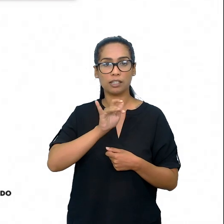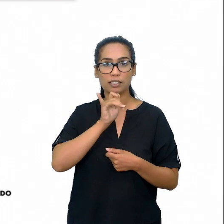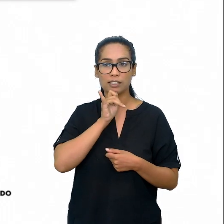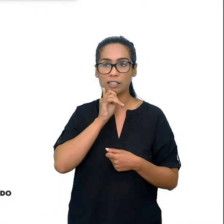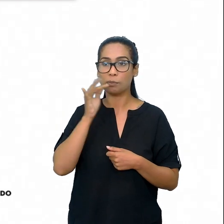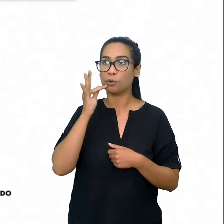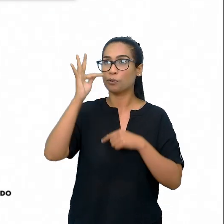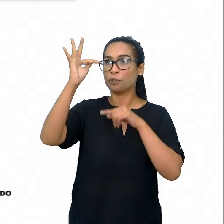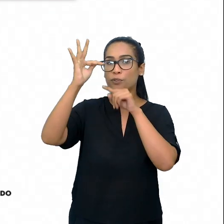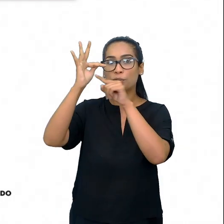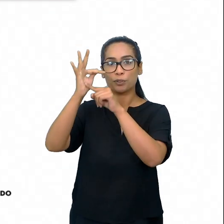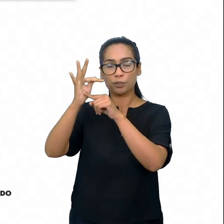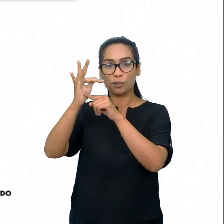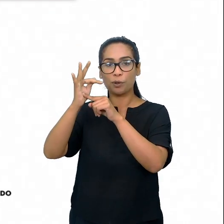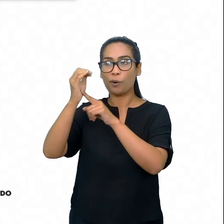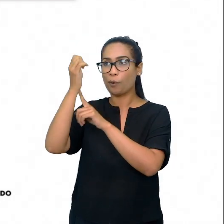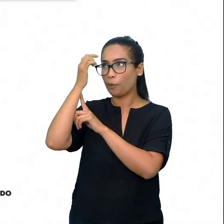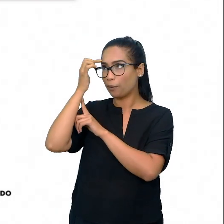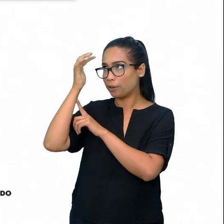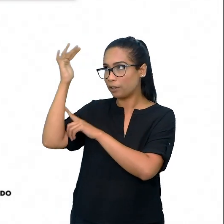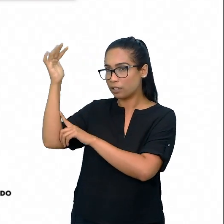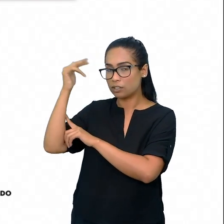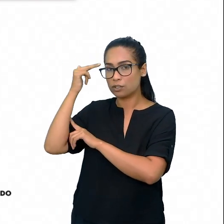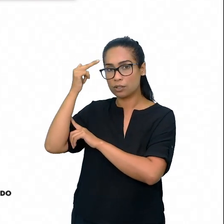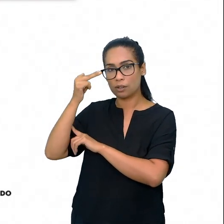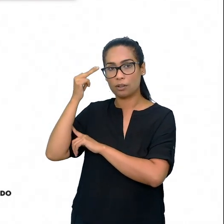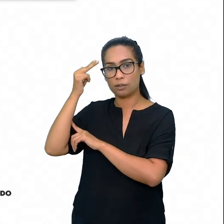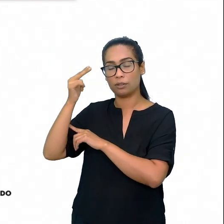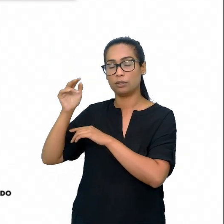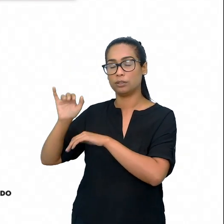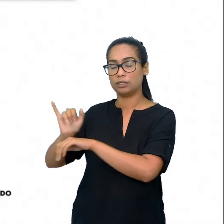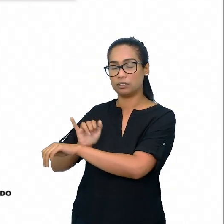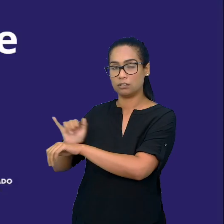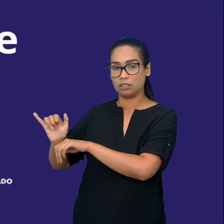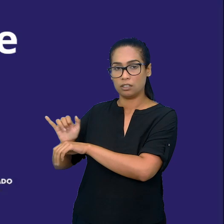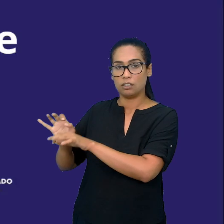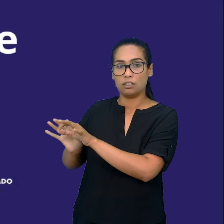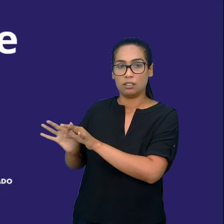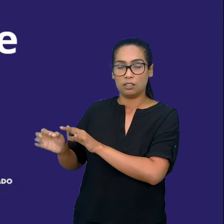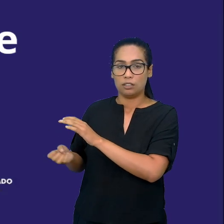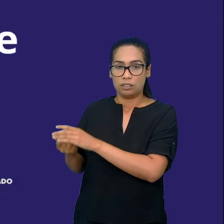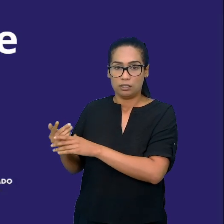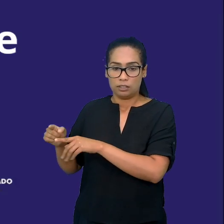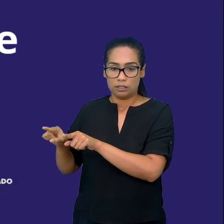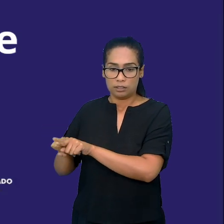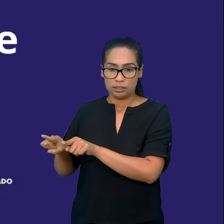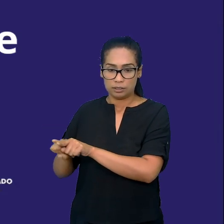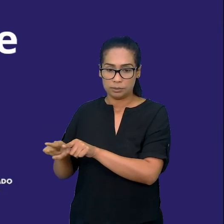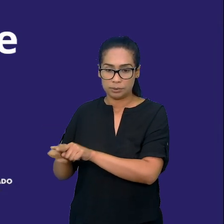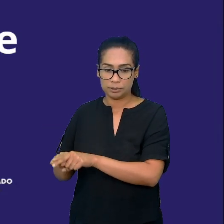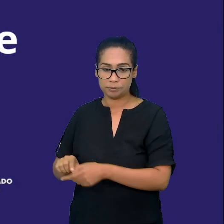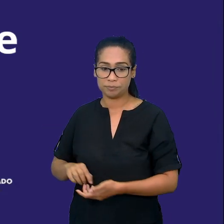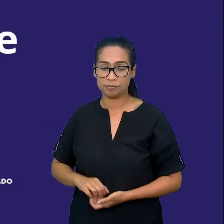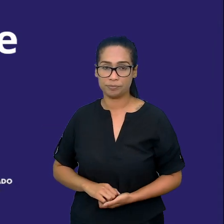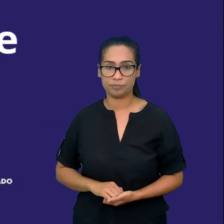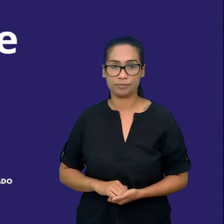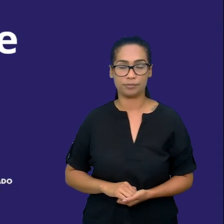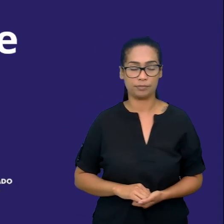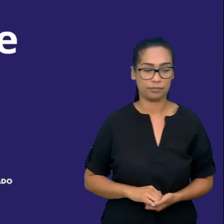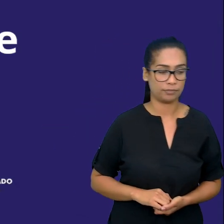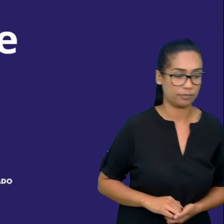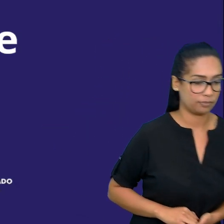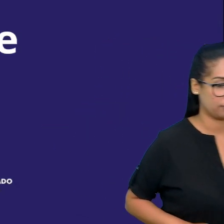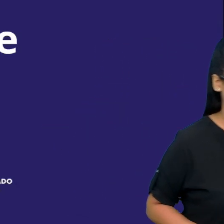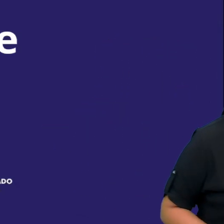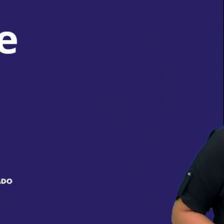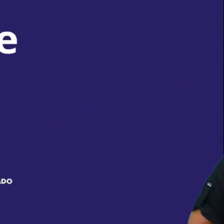hoje, ok? Então, com essa reflexão, nós finalizamos o momento 1, e agora nós damos início ao momento